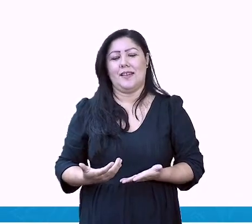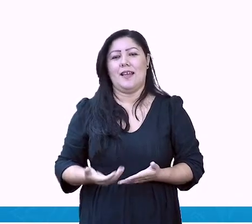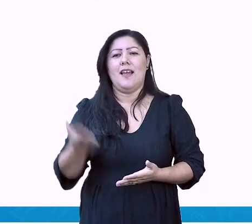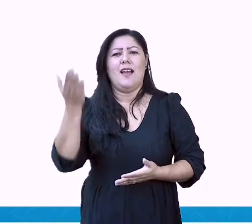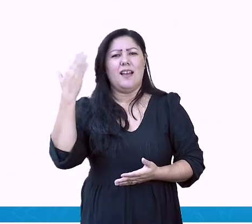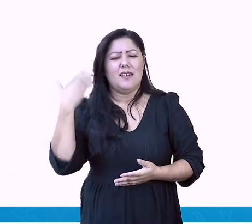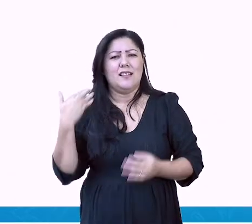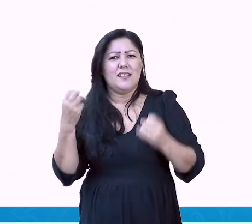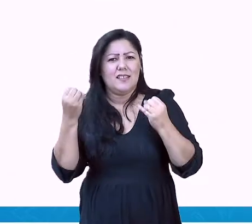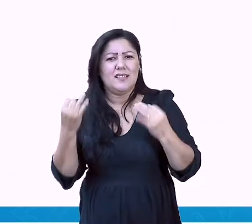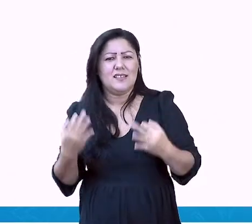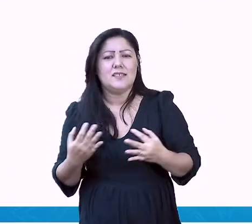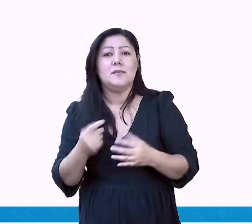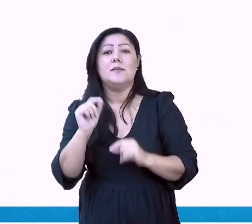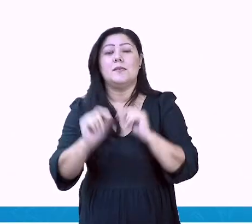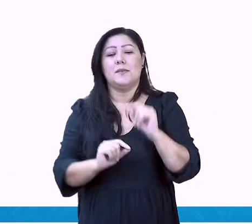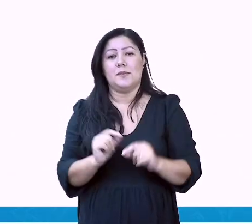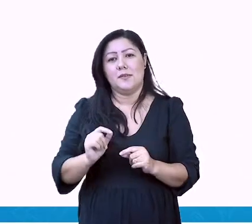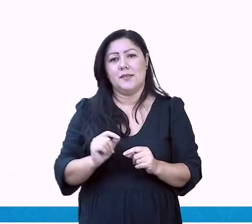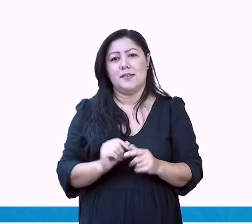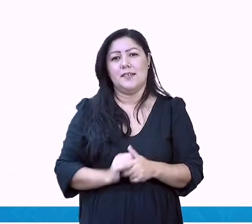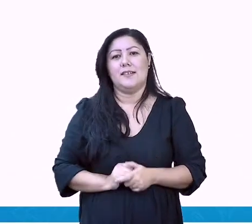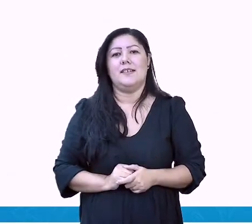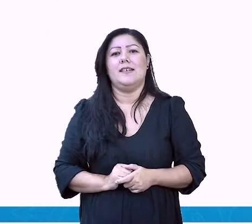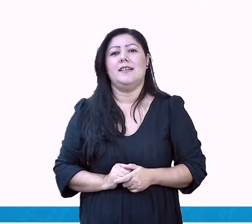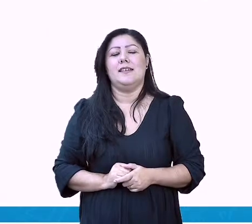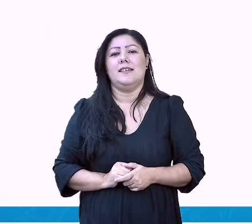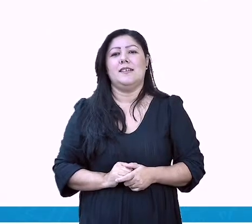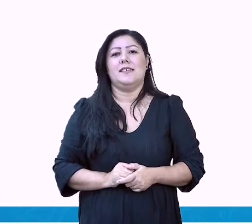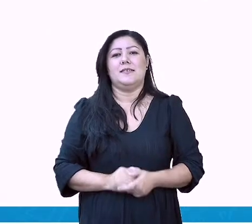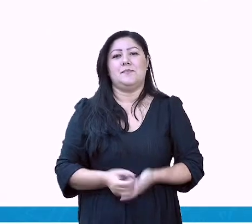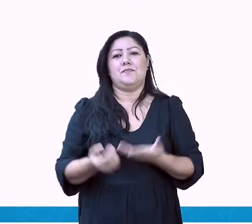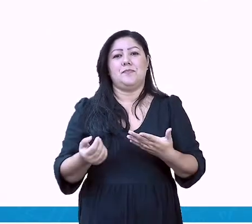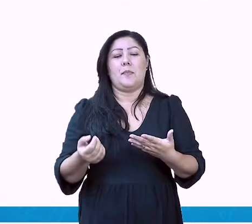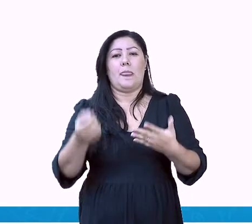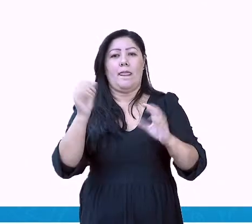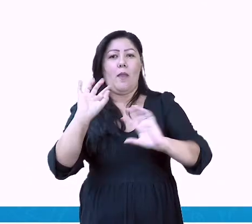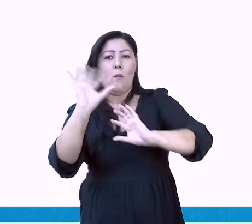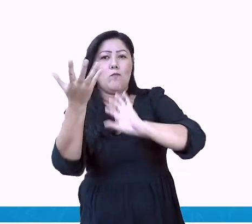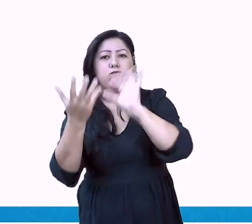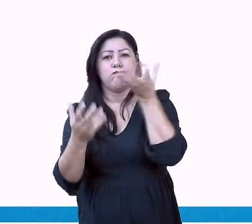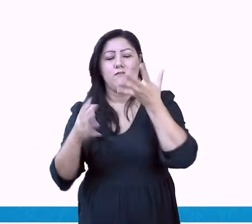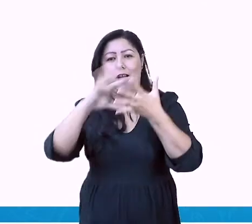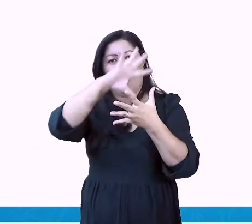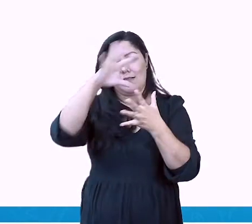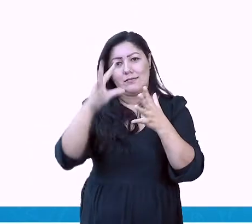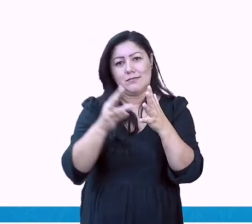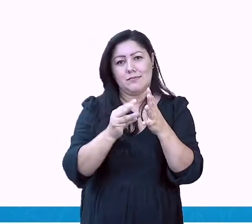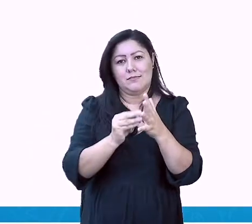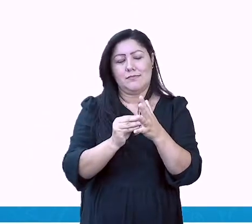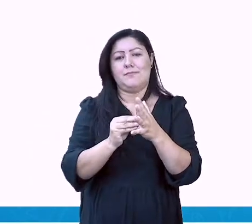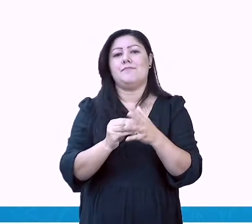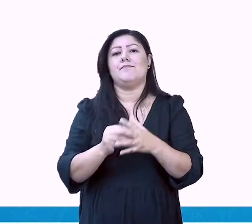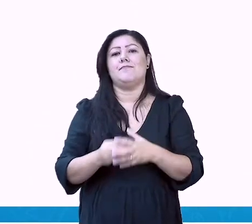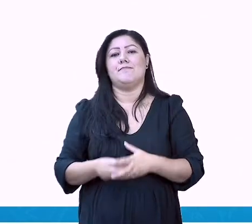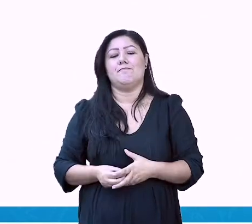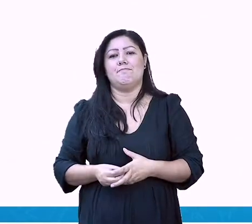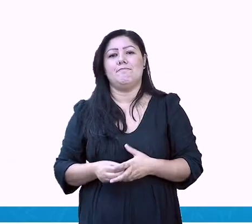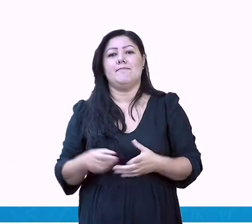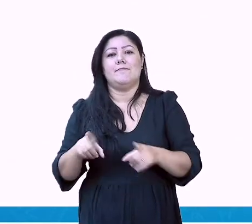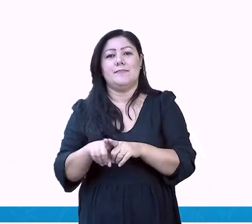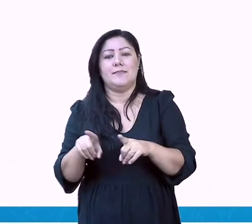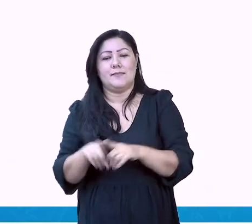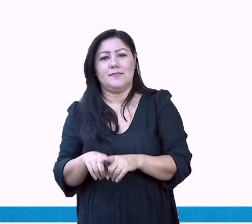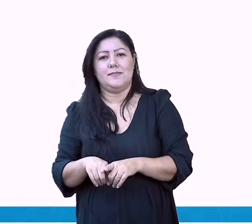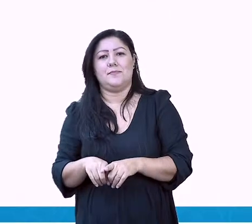nós falamos sobre a Mata Atlântica também. E nós falamos que a Mata Atlântica foi